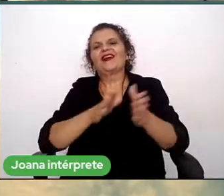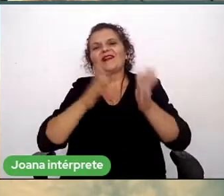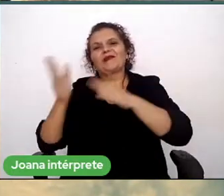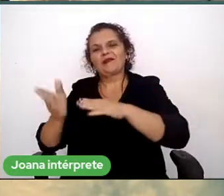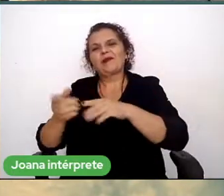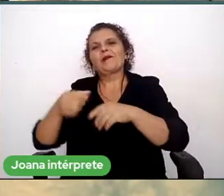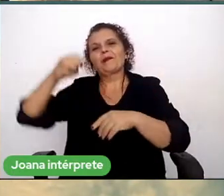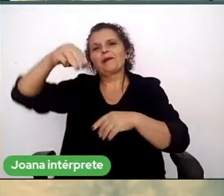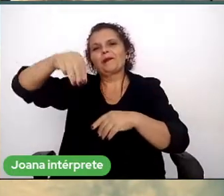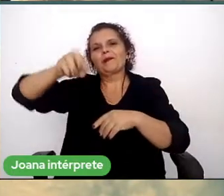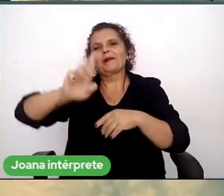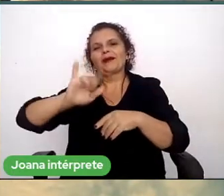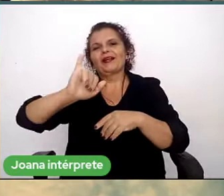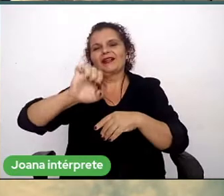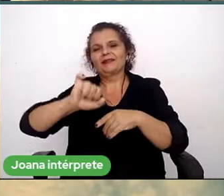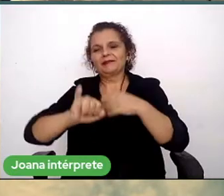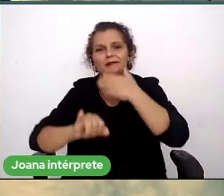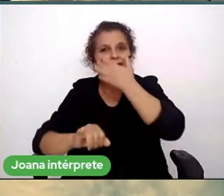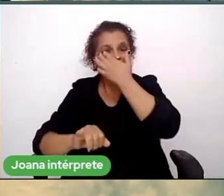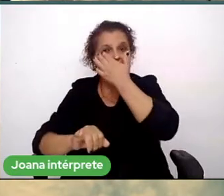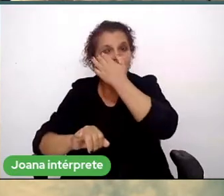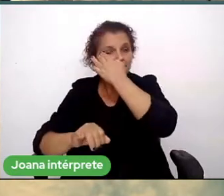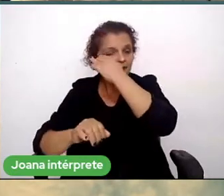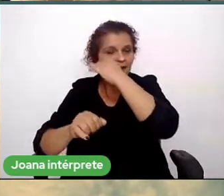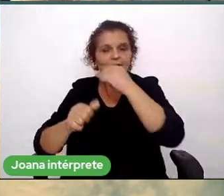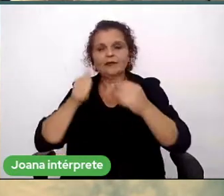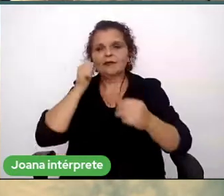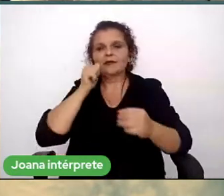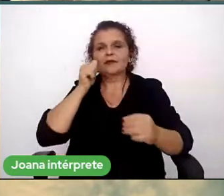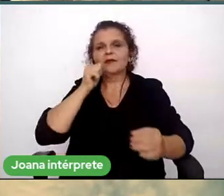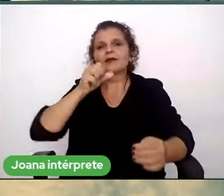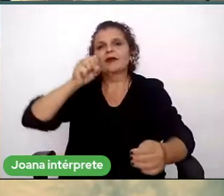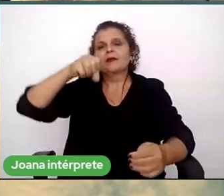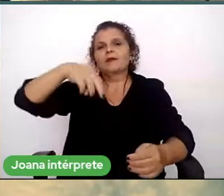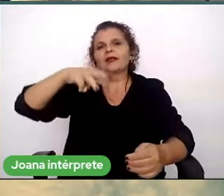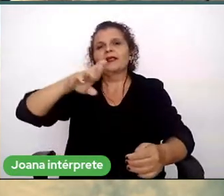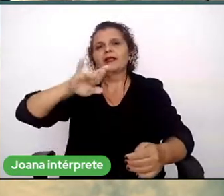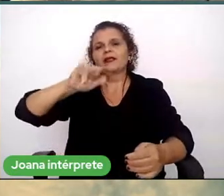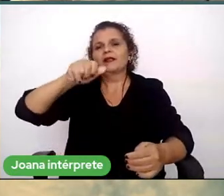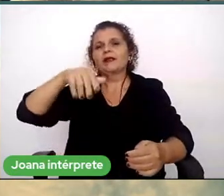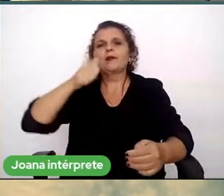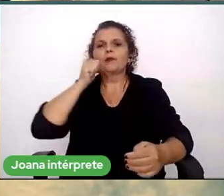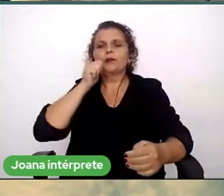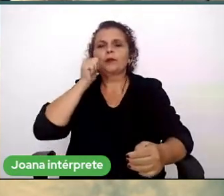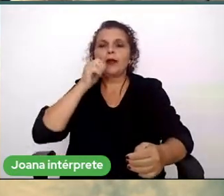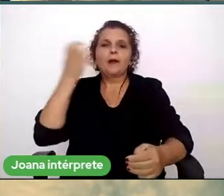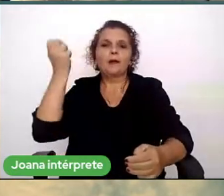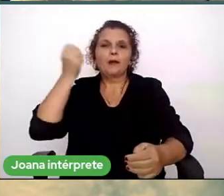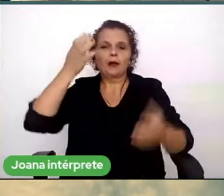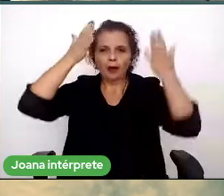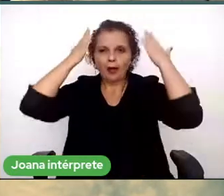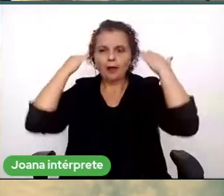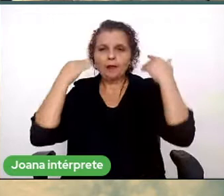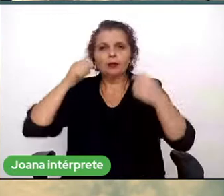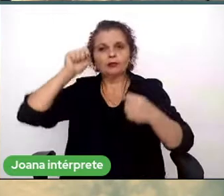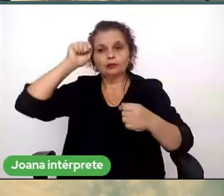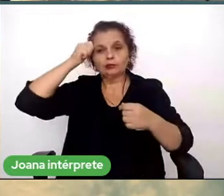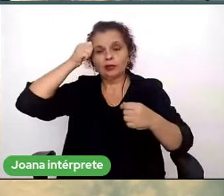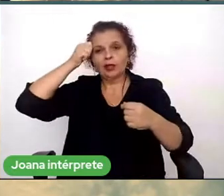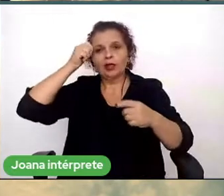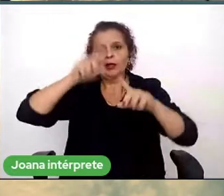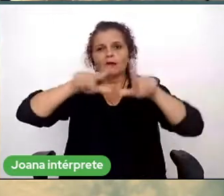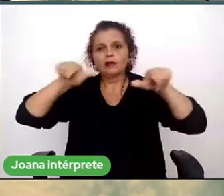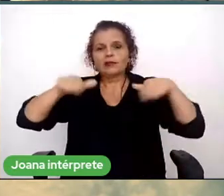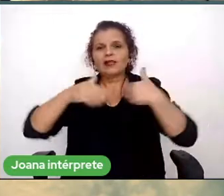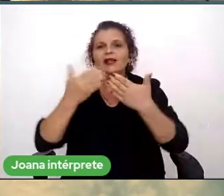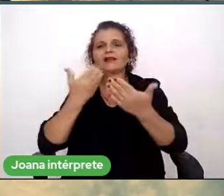volta obrigada Tiago essa Mariana Santiago Eu sou uma mulher branca de cabelos escuros eu tô na minha sala